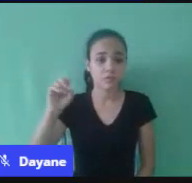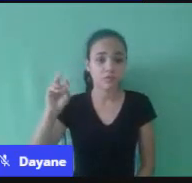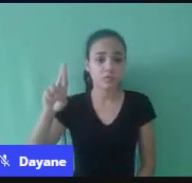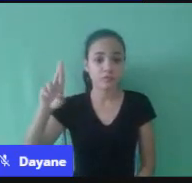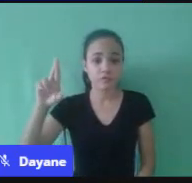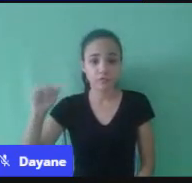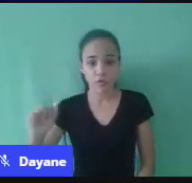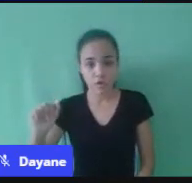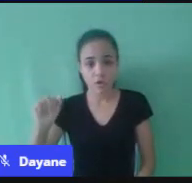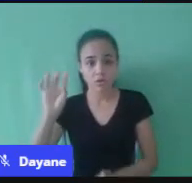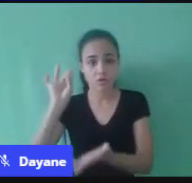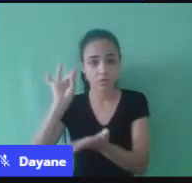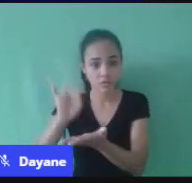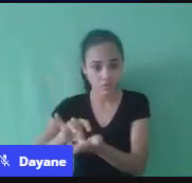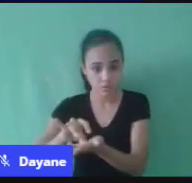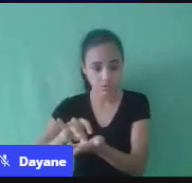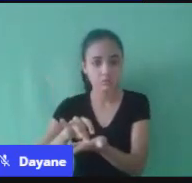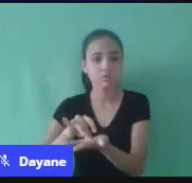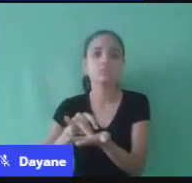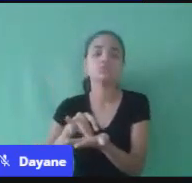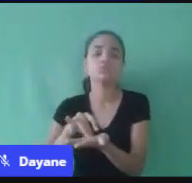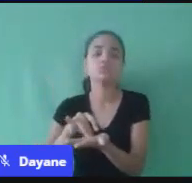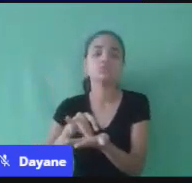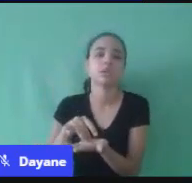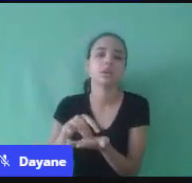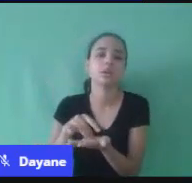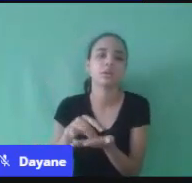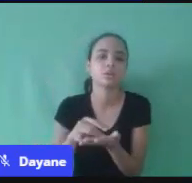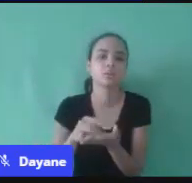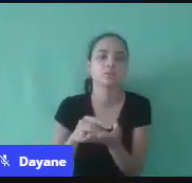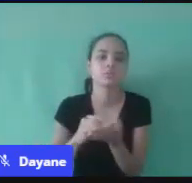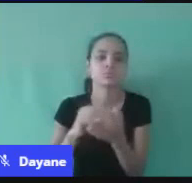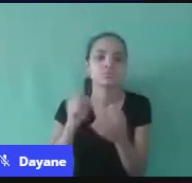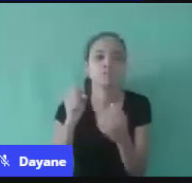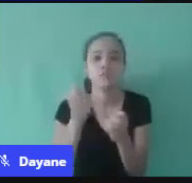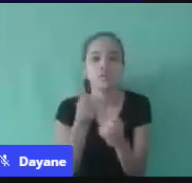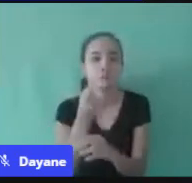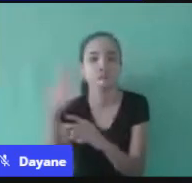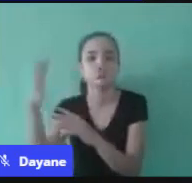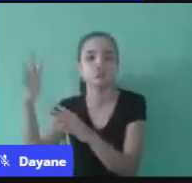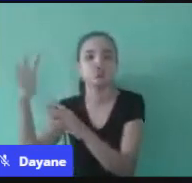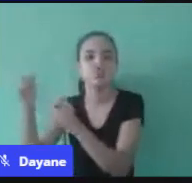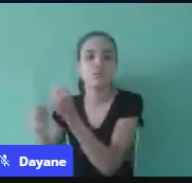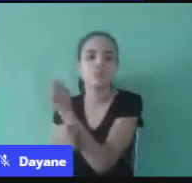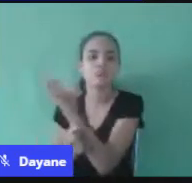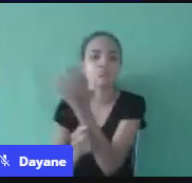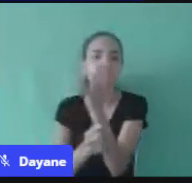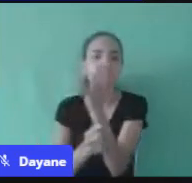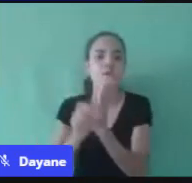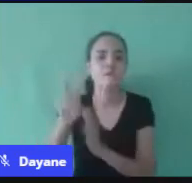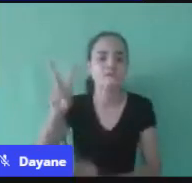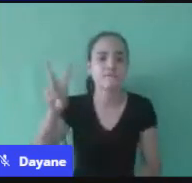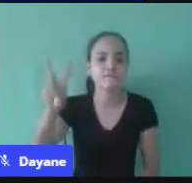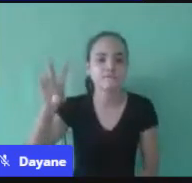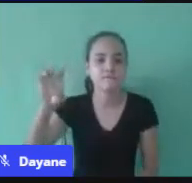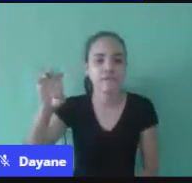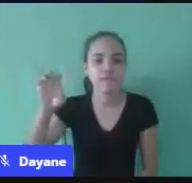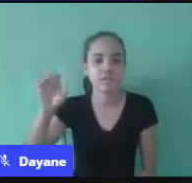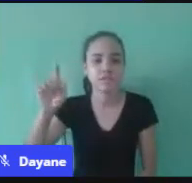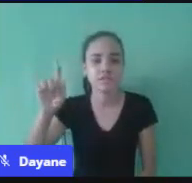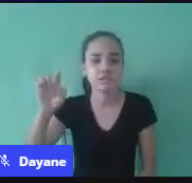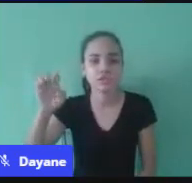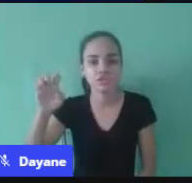tempo, essa flora, essa vegetação, ela já sofreu, né, impacto do nosso